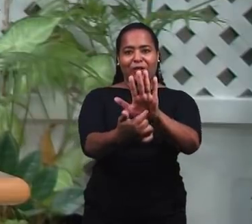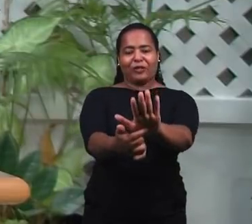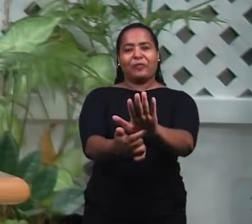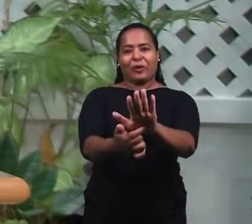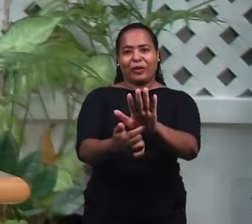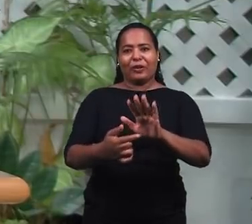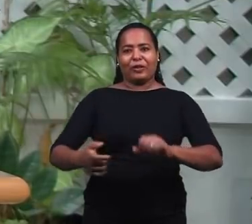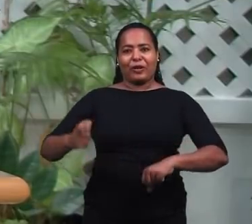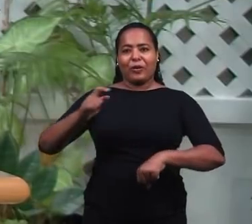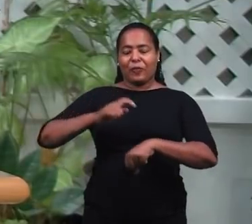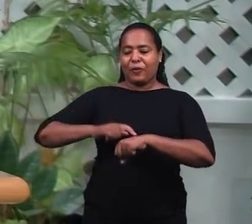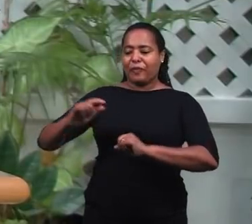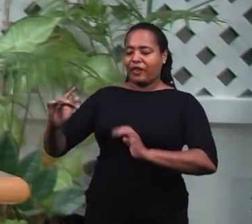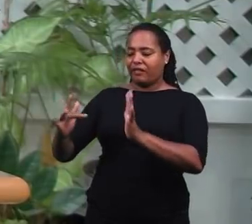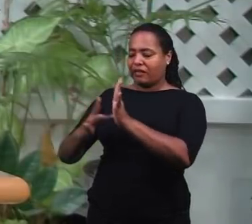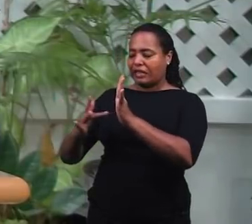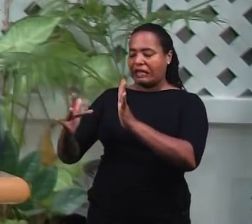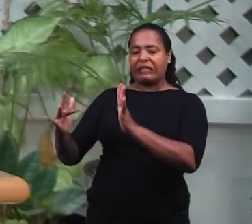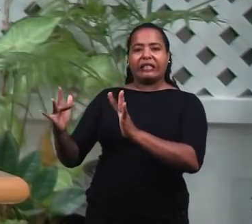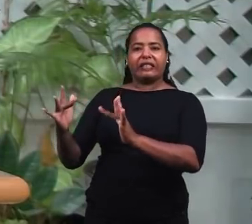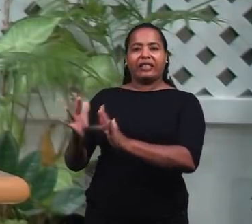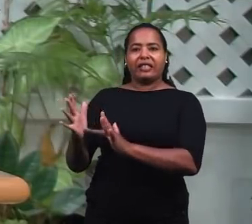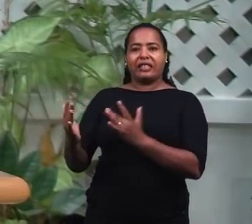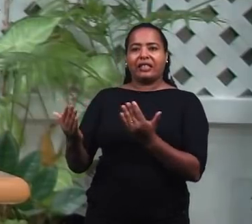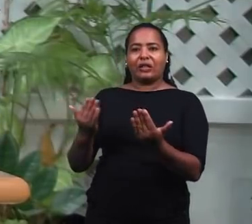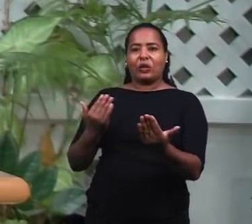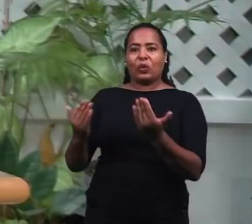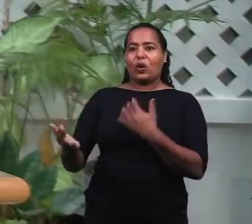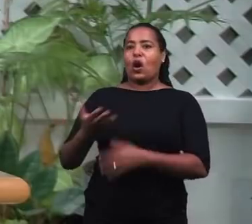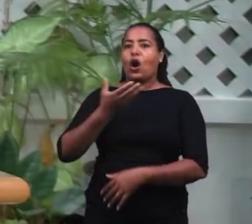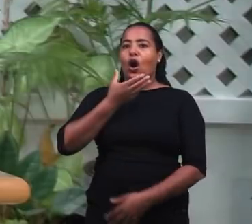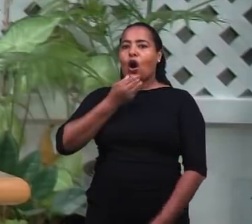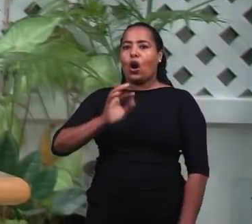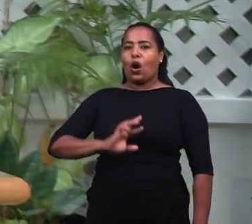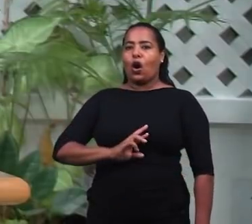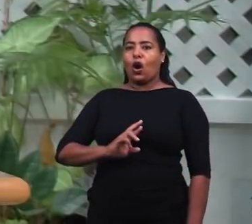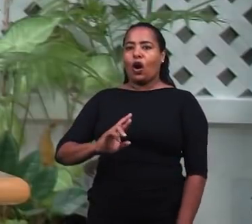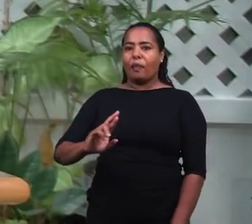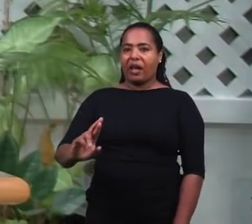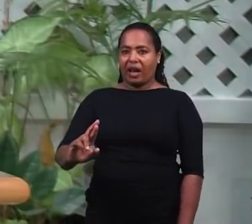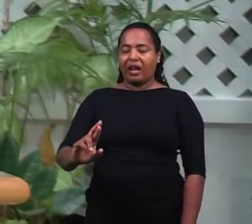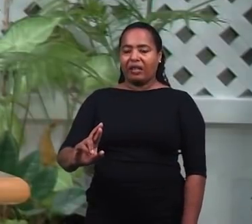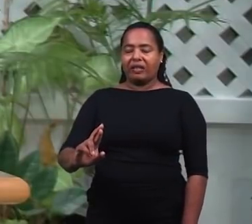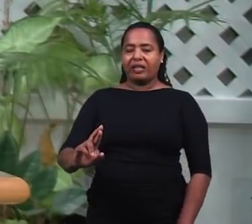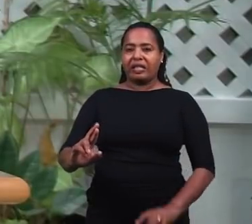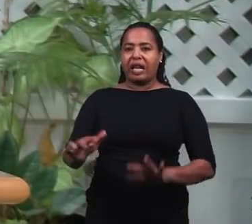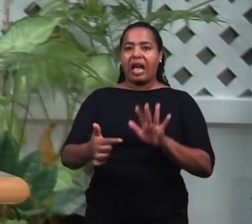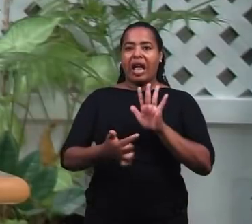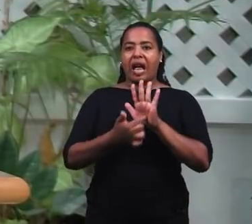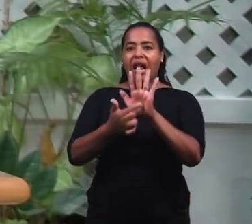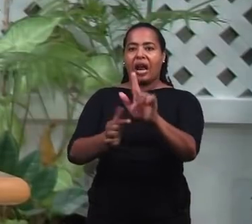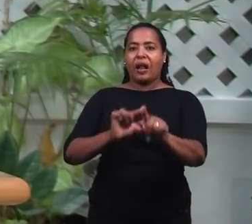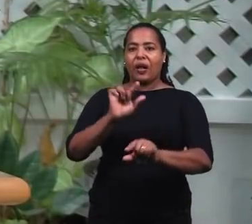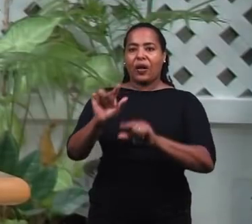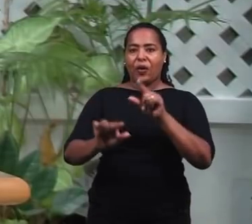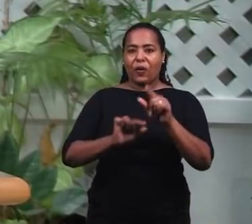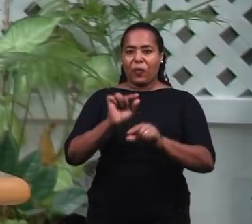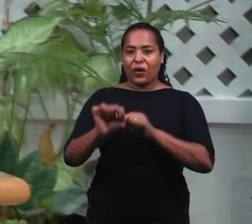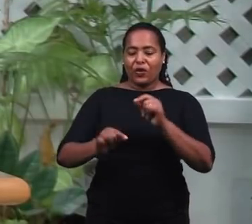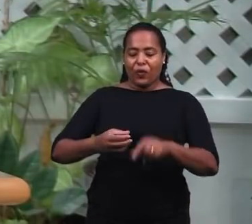Jesus, numa conversa que teve com um religioso ele fala de um